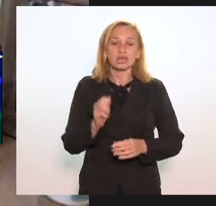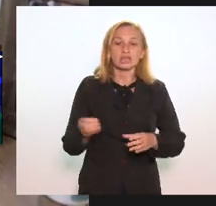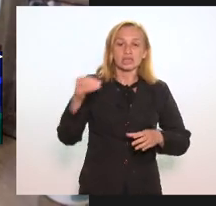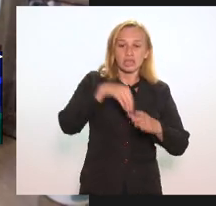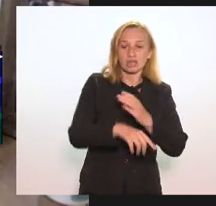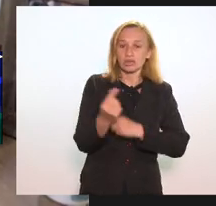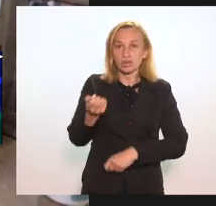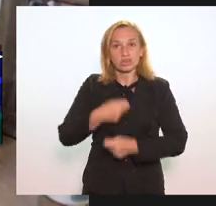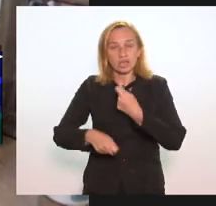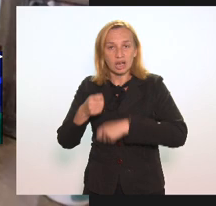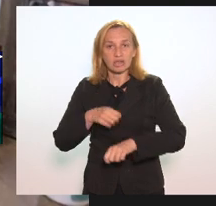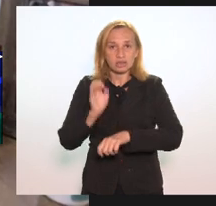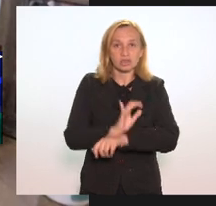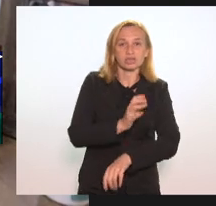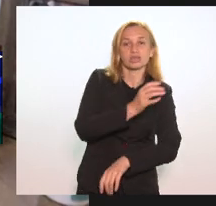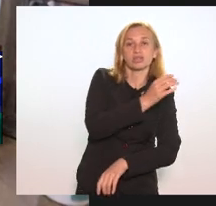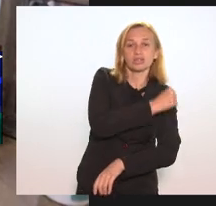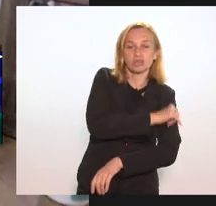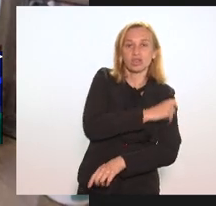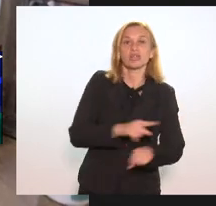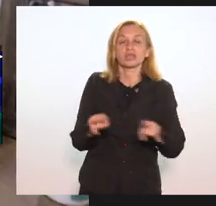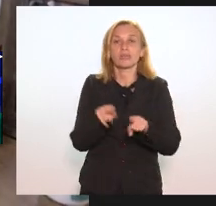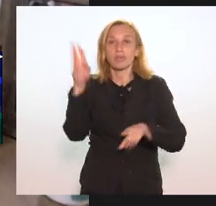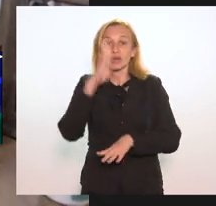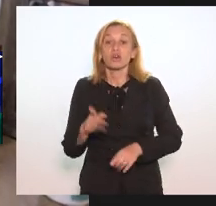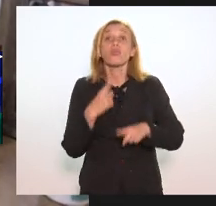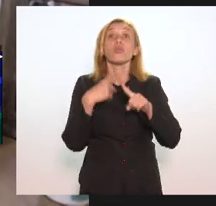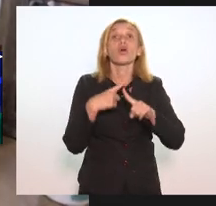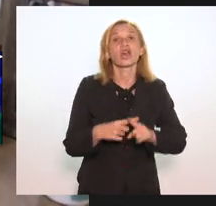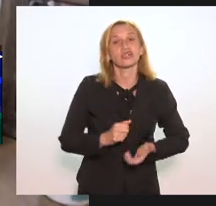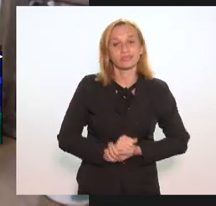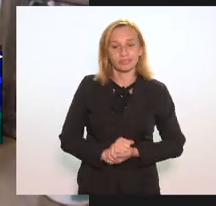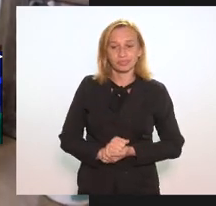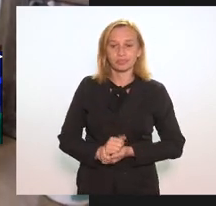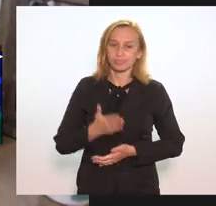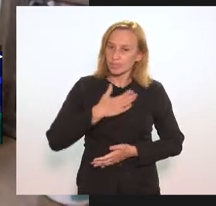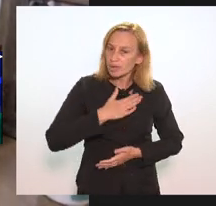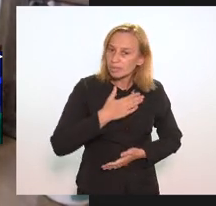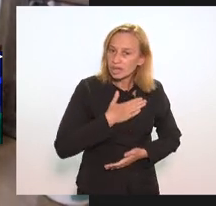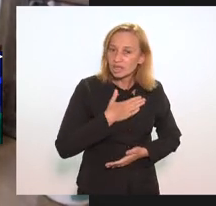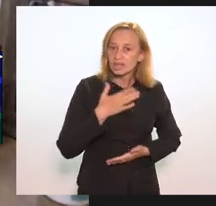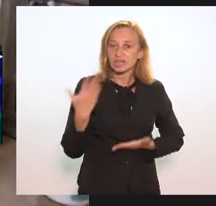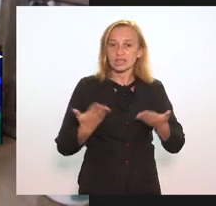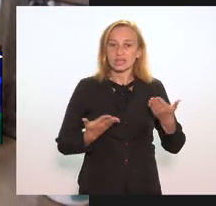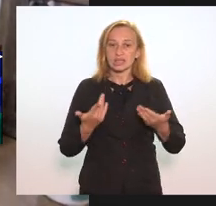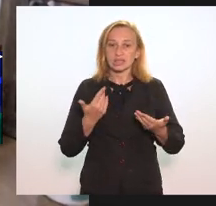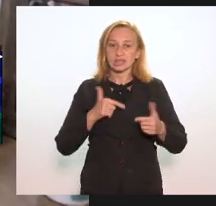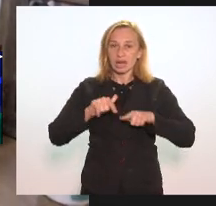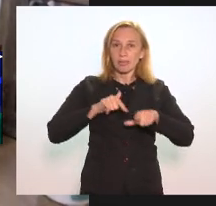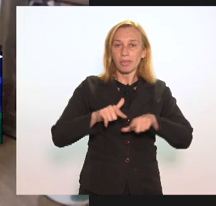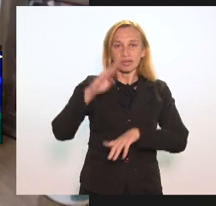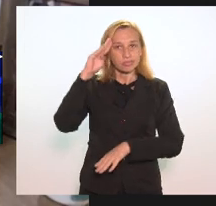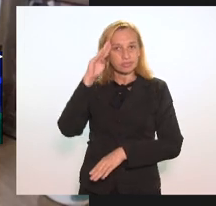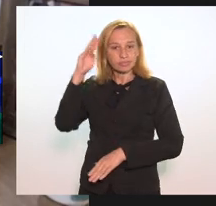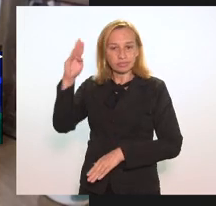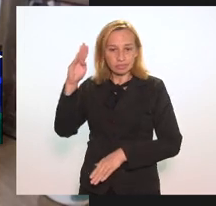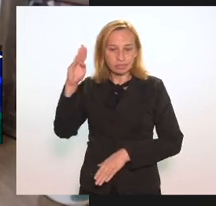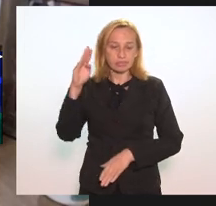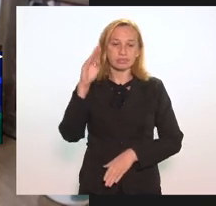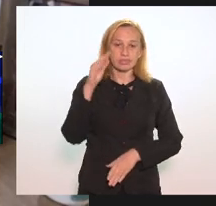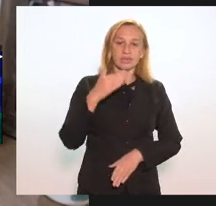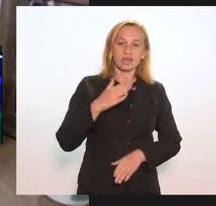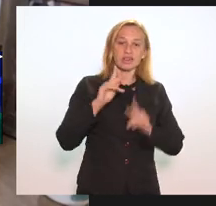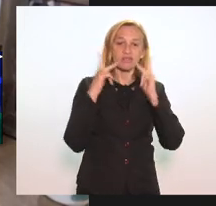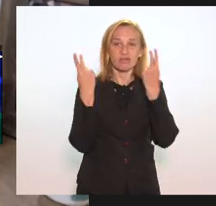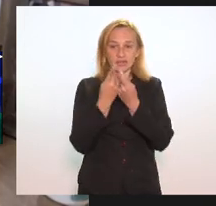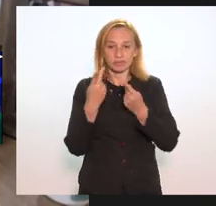do nosso Estado do Rio de Janeiro nosso Brasil Porque para mim serviço essencial para mim